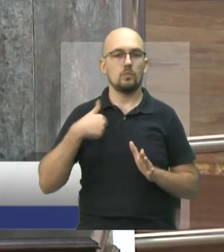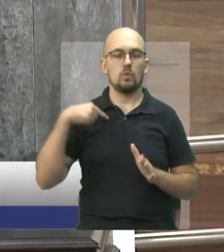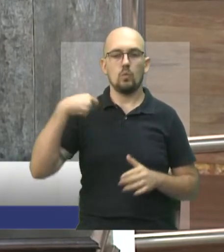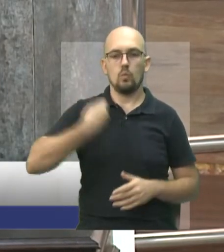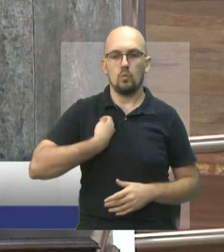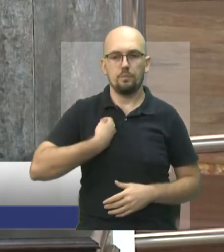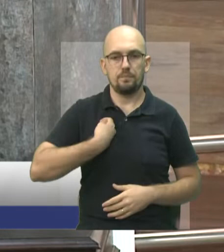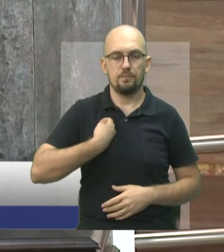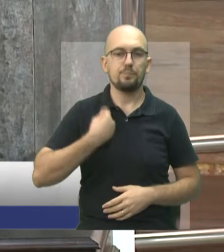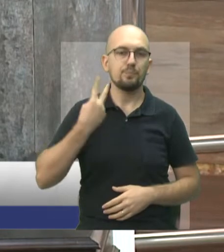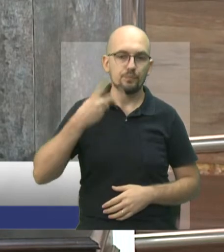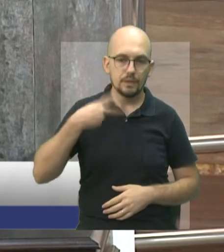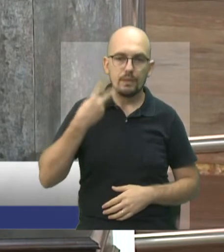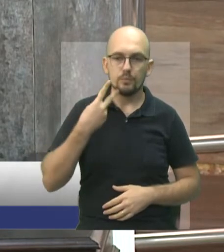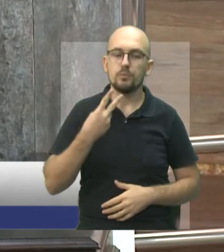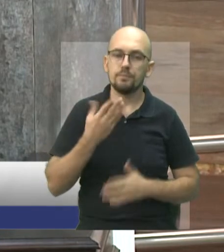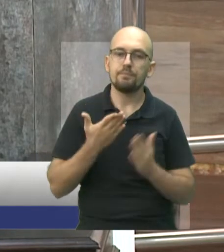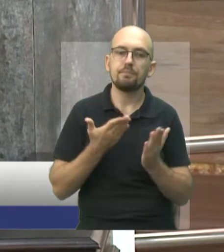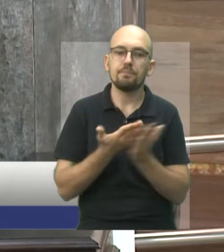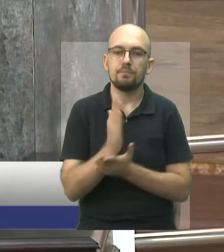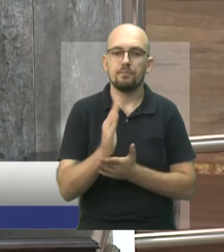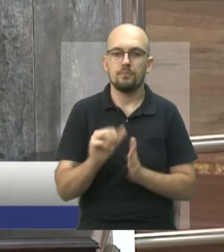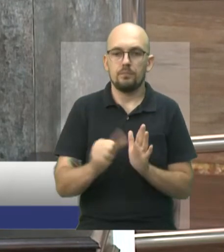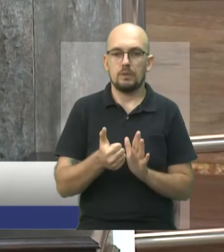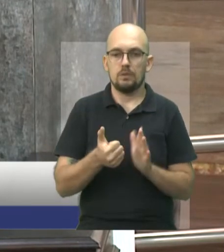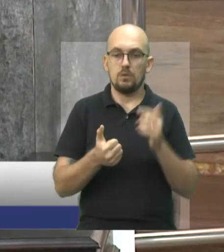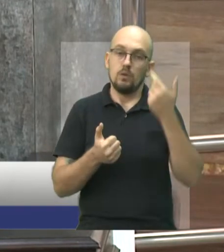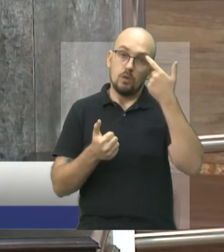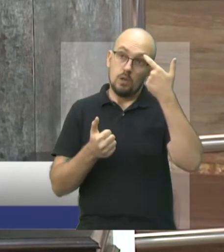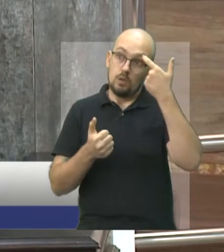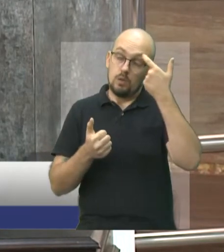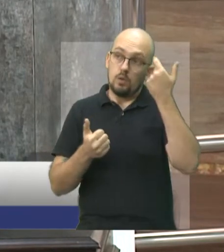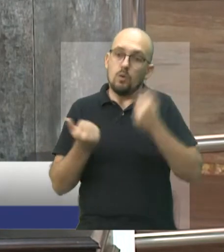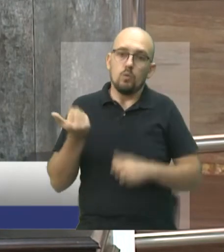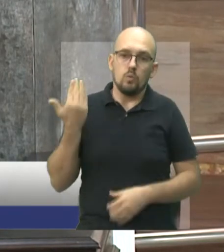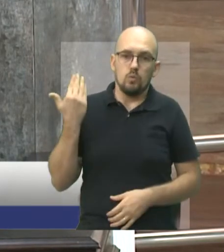como vereador eleito, já vim a essa tribuna